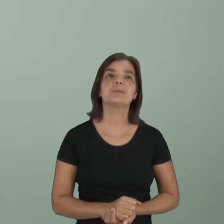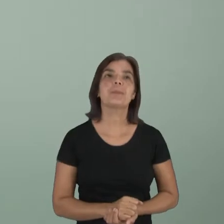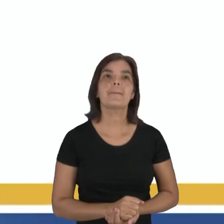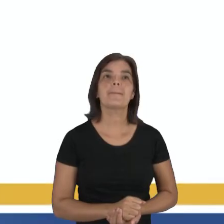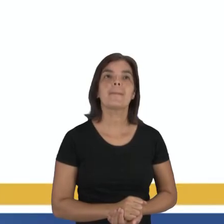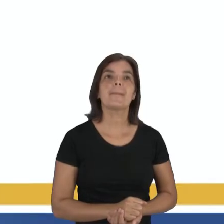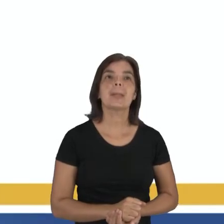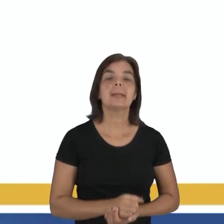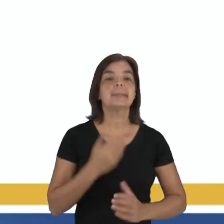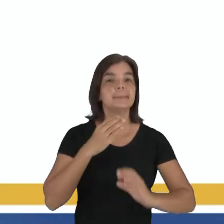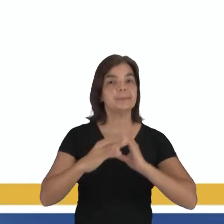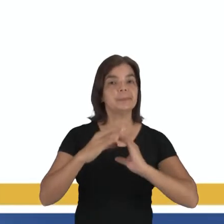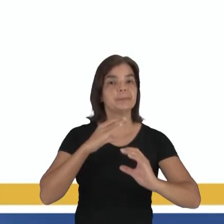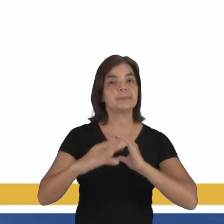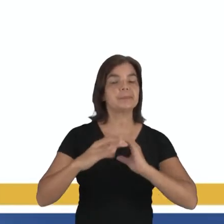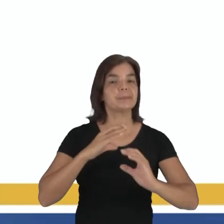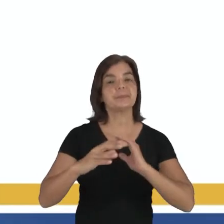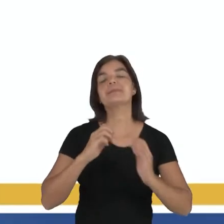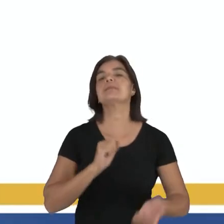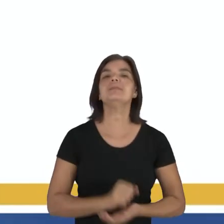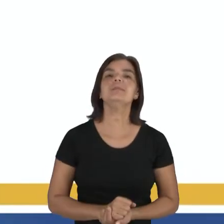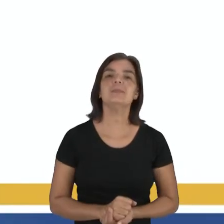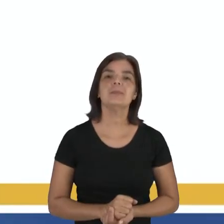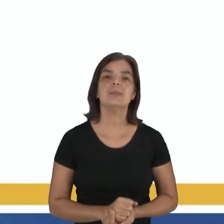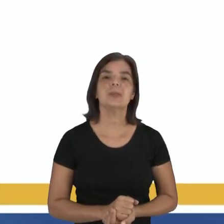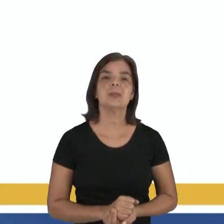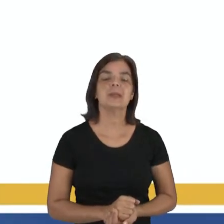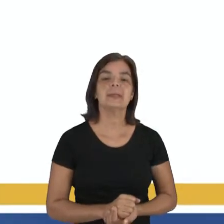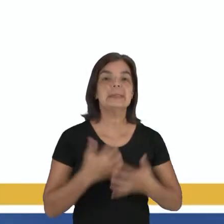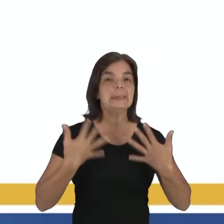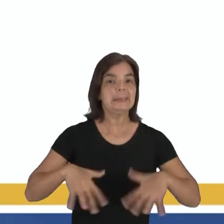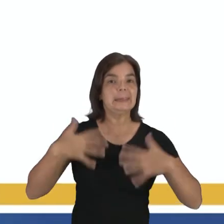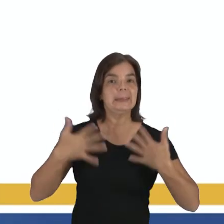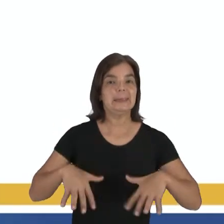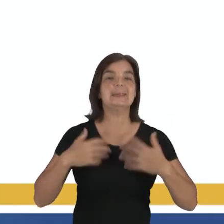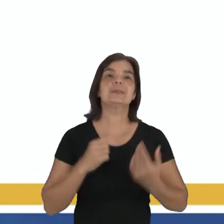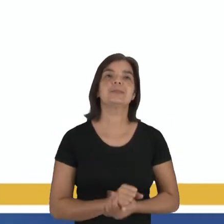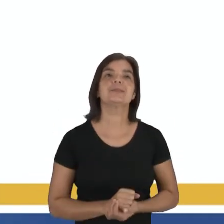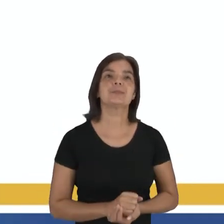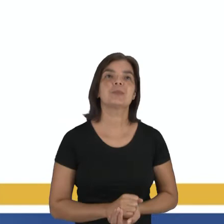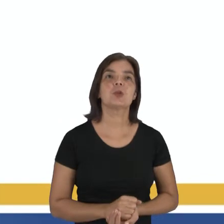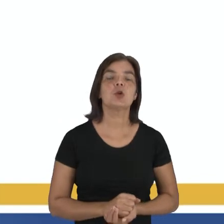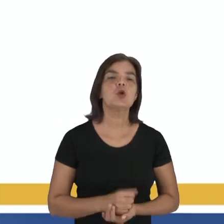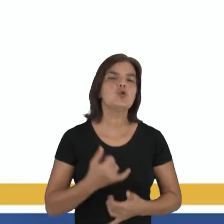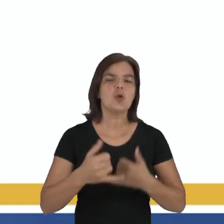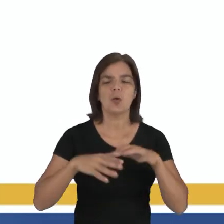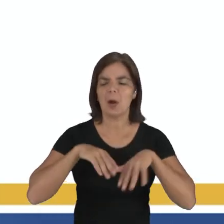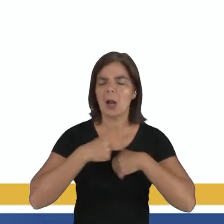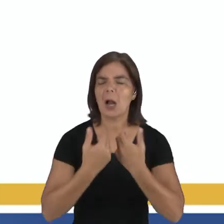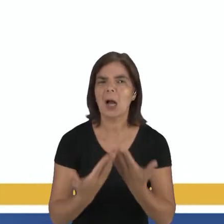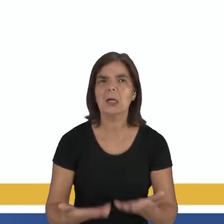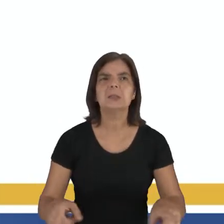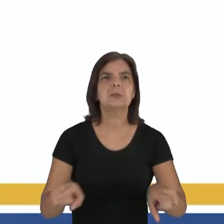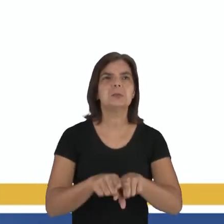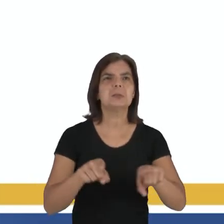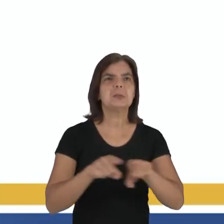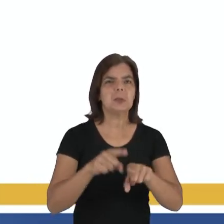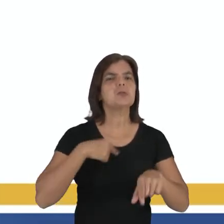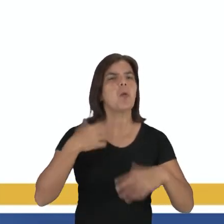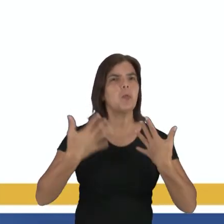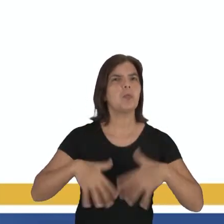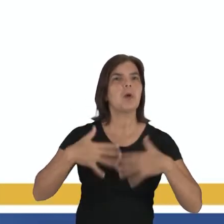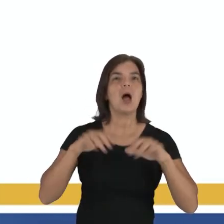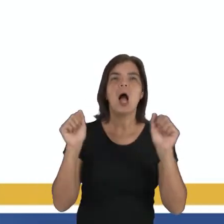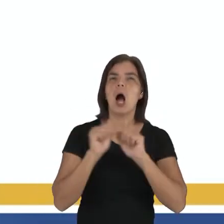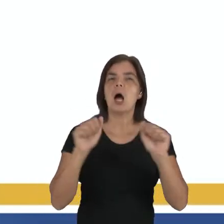linguagem? Olha essa canção muito conhecida do Cazuza, Exagerado. Jogado aos teus pés, eu sou mesmo